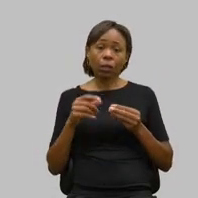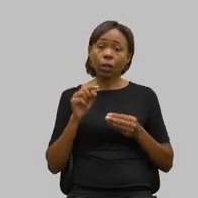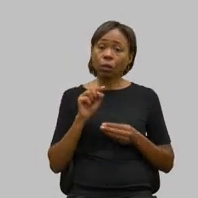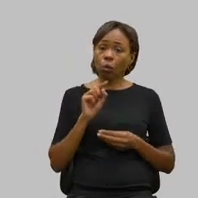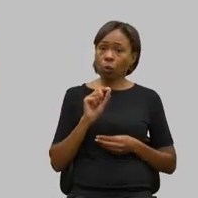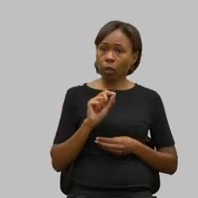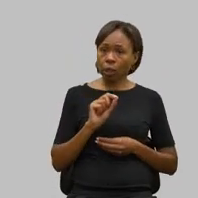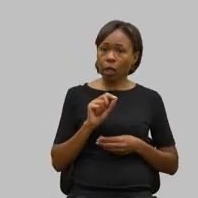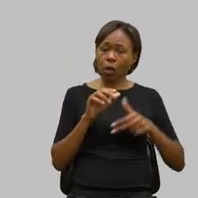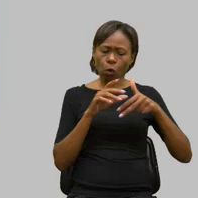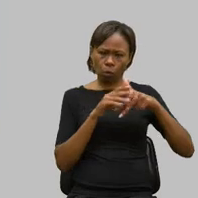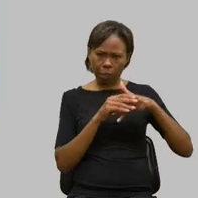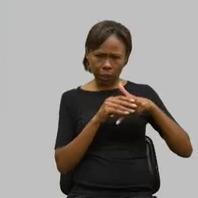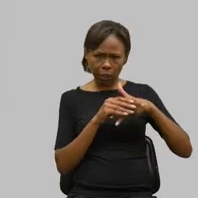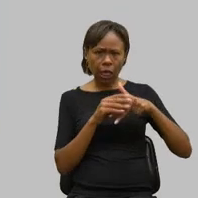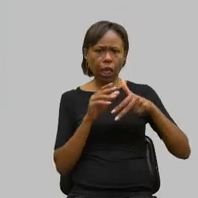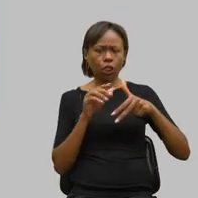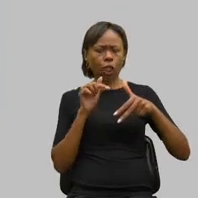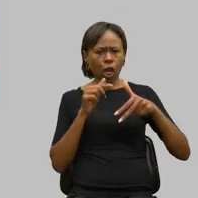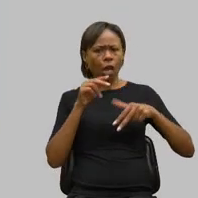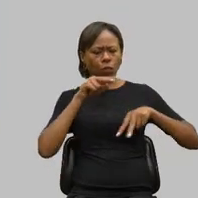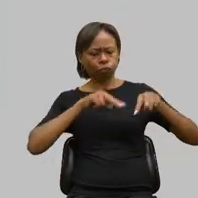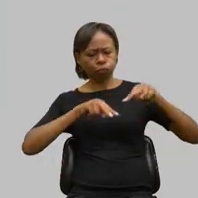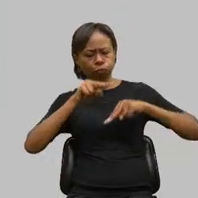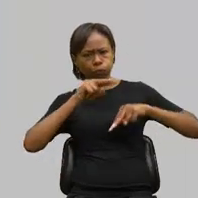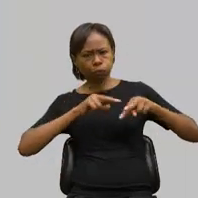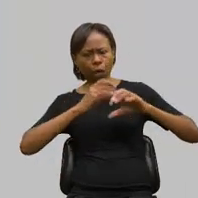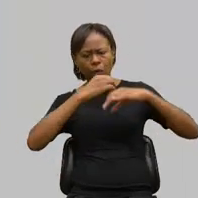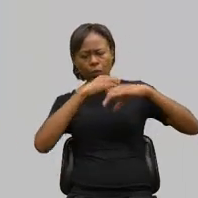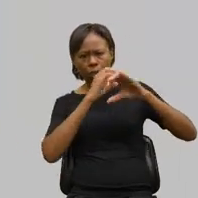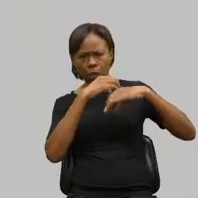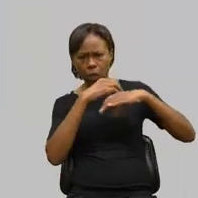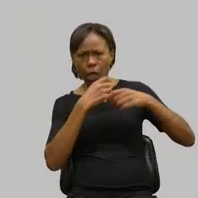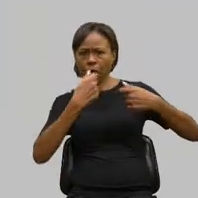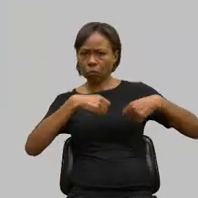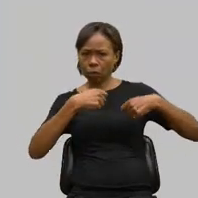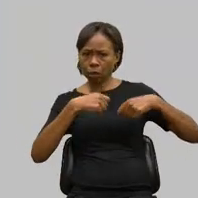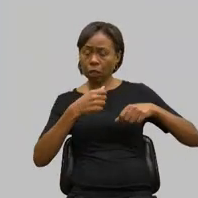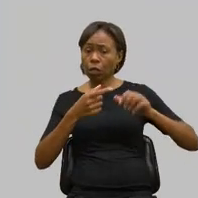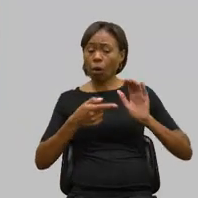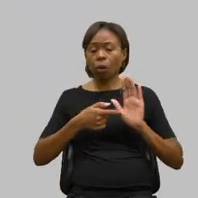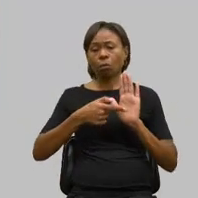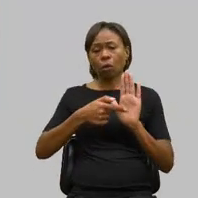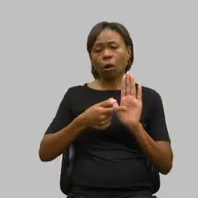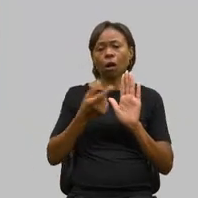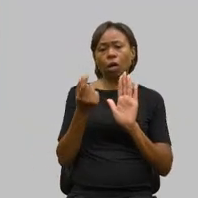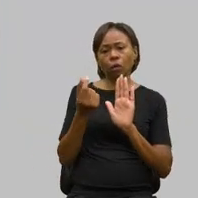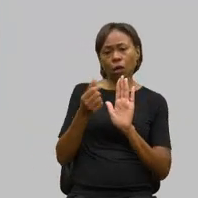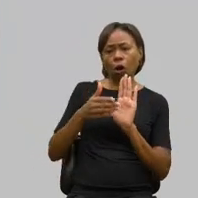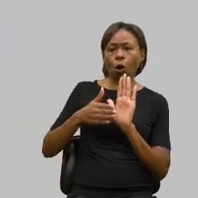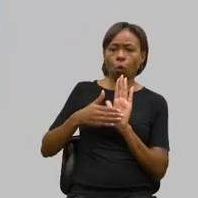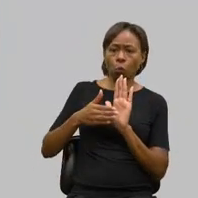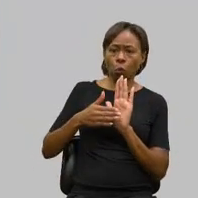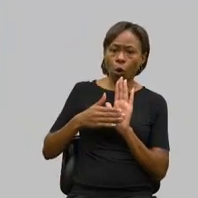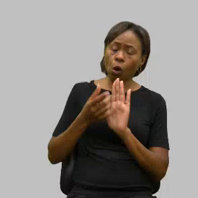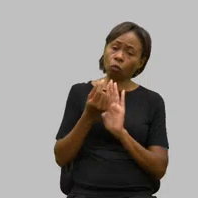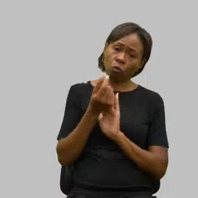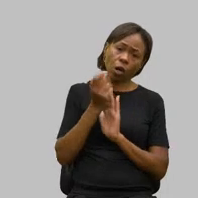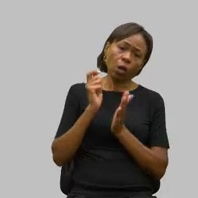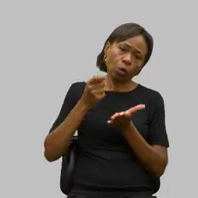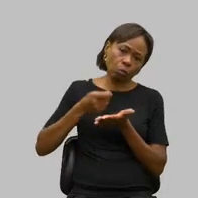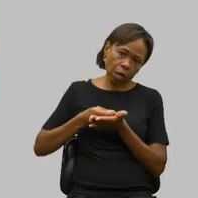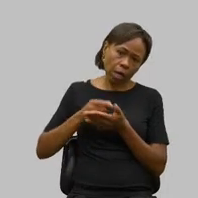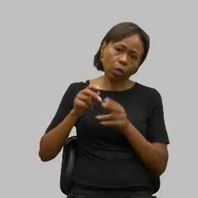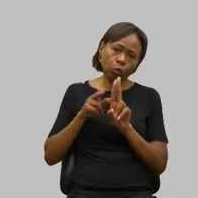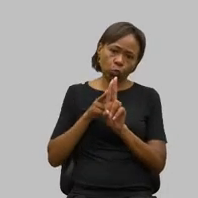doente chega, você faz os exames que forem necessários, apresenta ali a fatura, quer dizer, o pequeno valor do SUS,